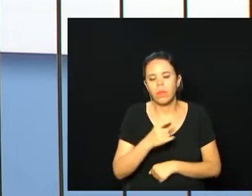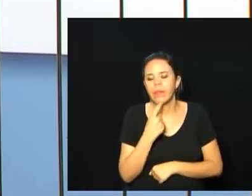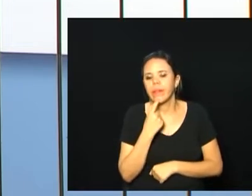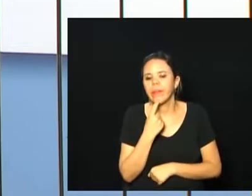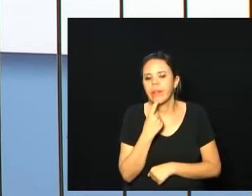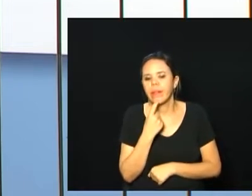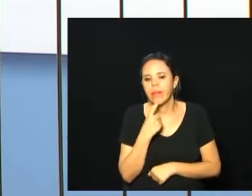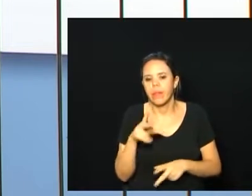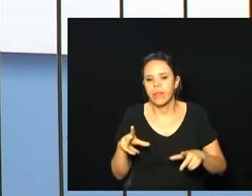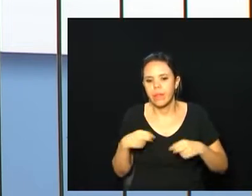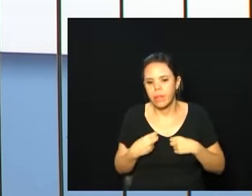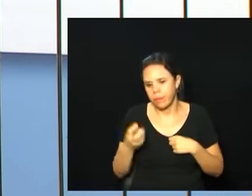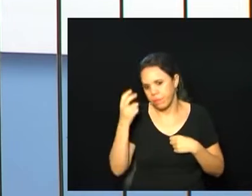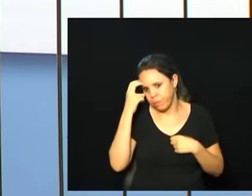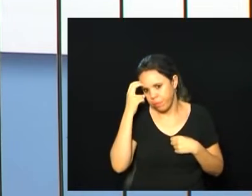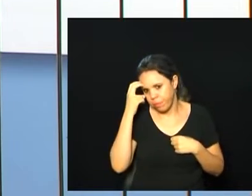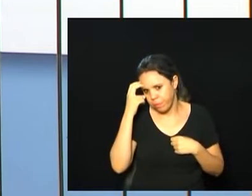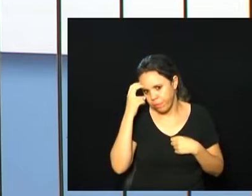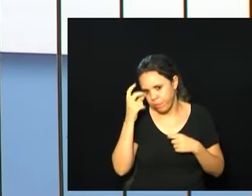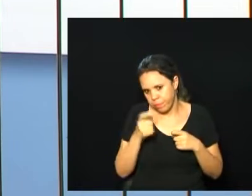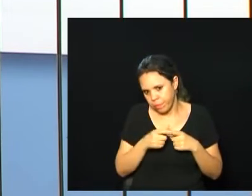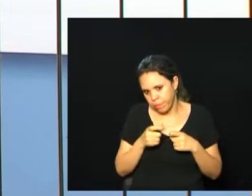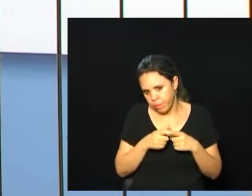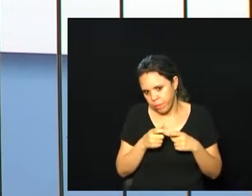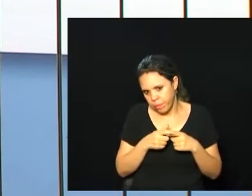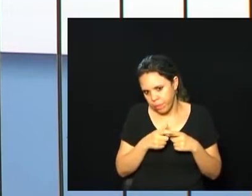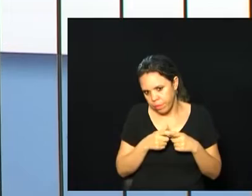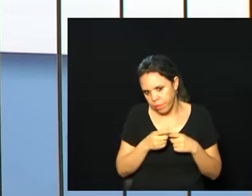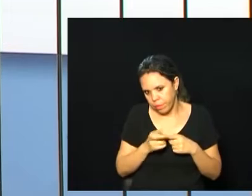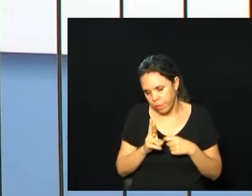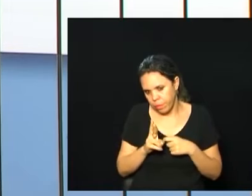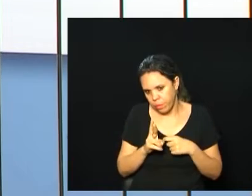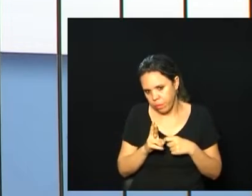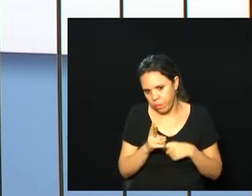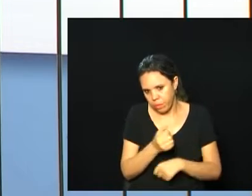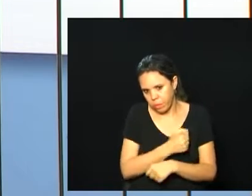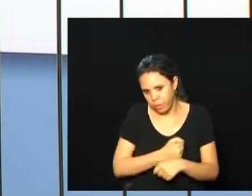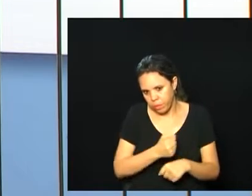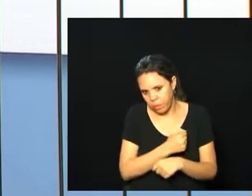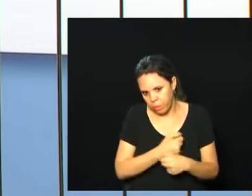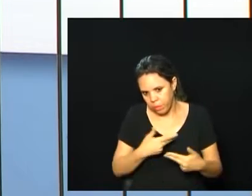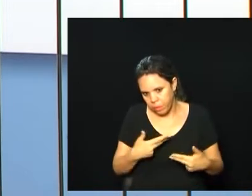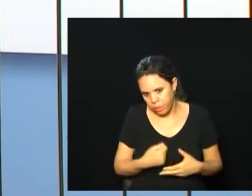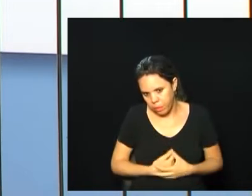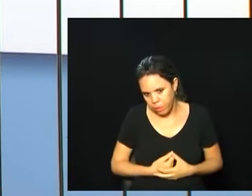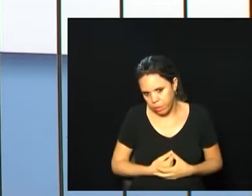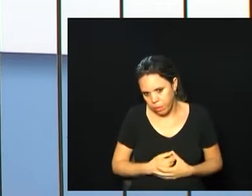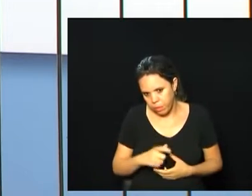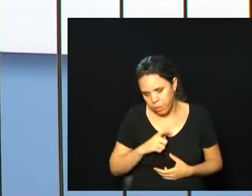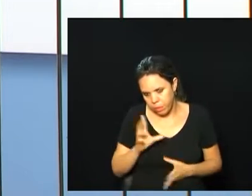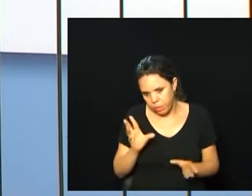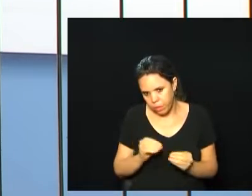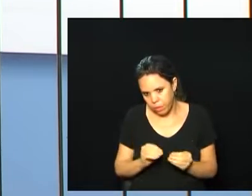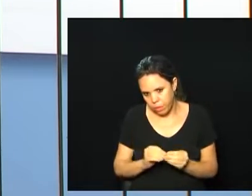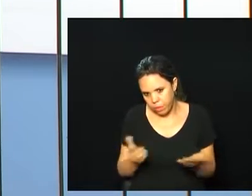campineiro, mérito cultural, mérito médico, mérito Dr. Zeferino Vaz, mérito gastronômico, e tudo isso será